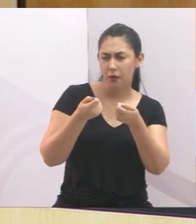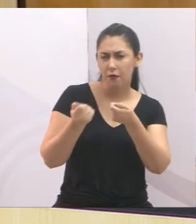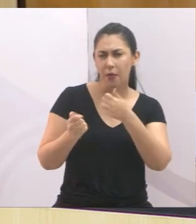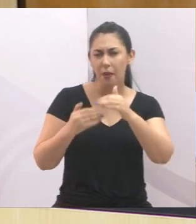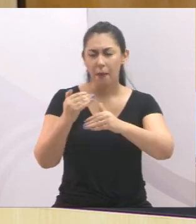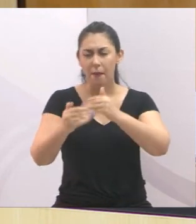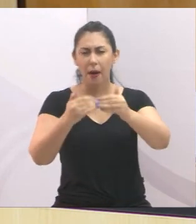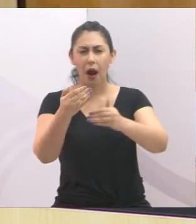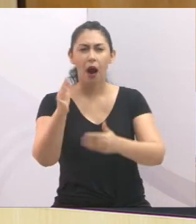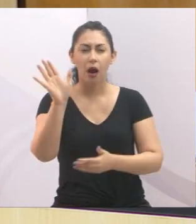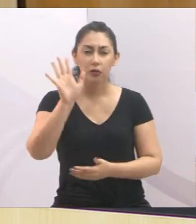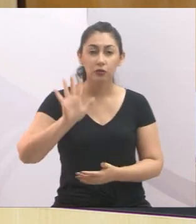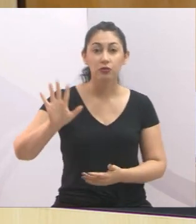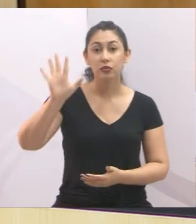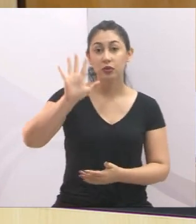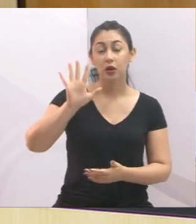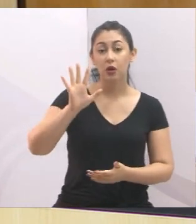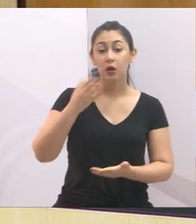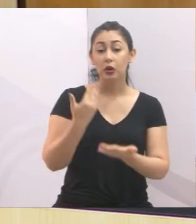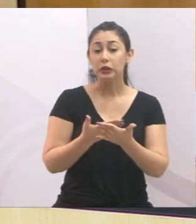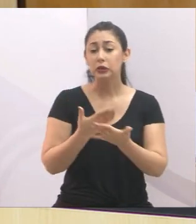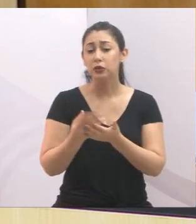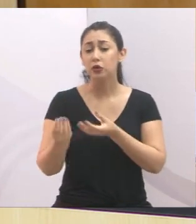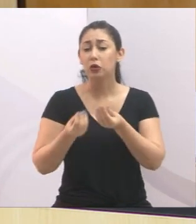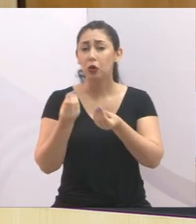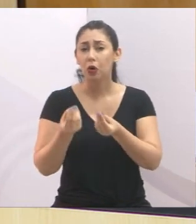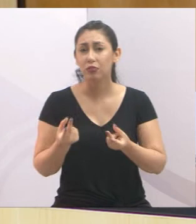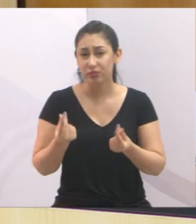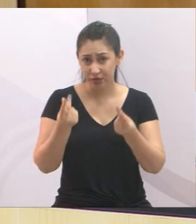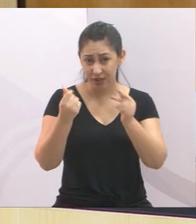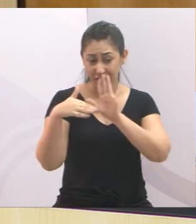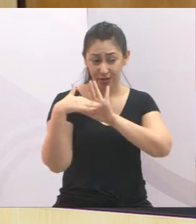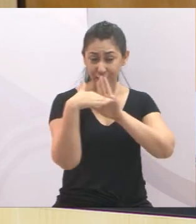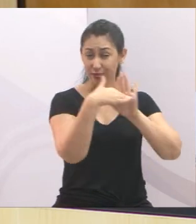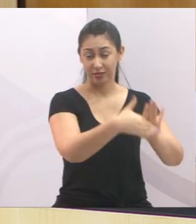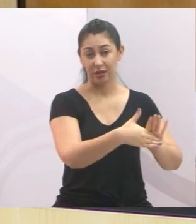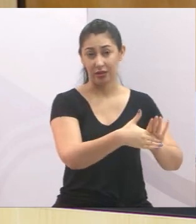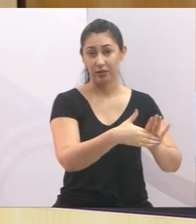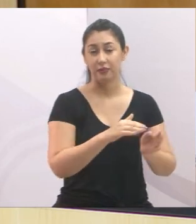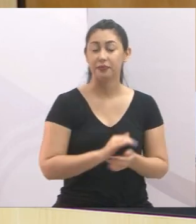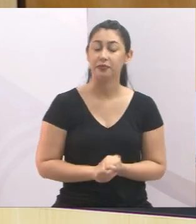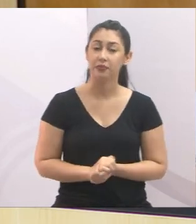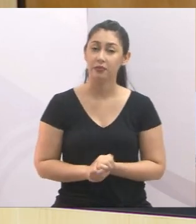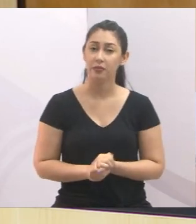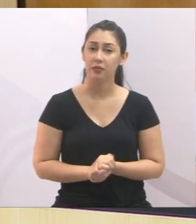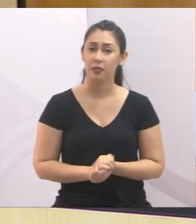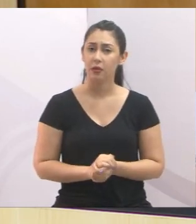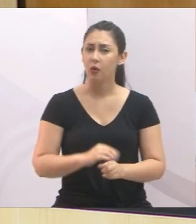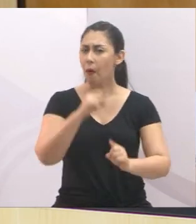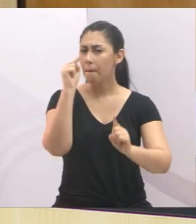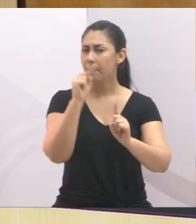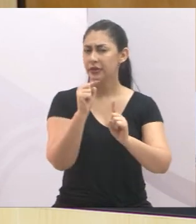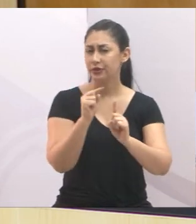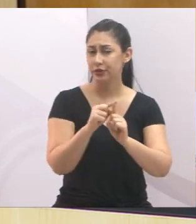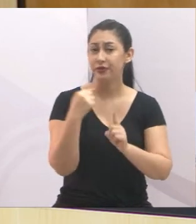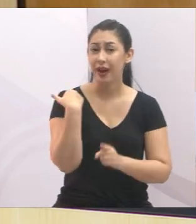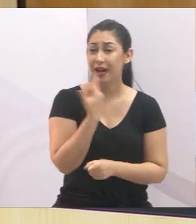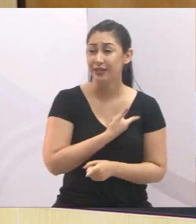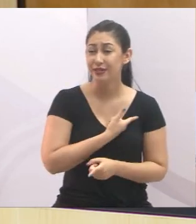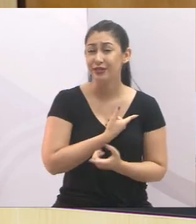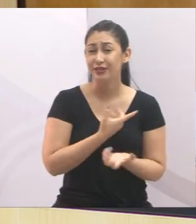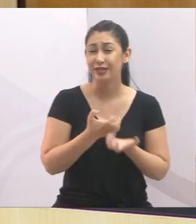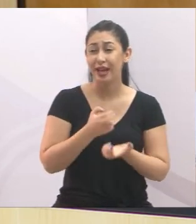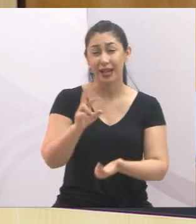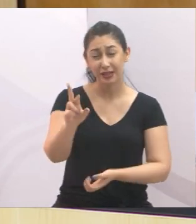a possibilidade de destinar verbas para moradias no município de Jacareí. Na expectativa de manifestação do senhor Ministro,